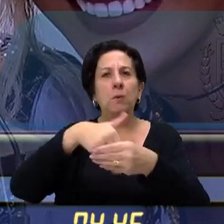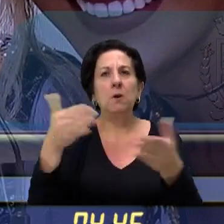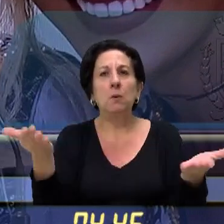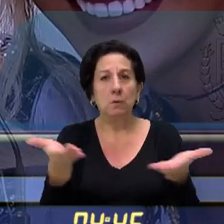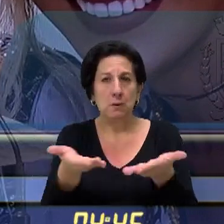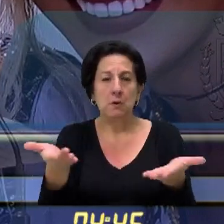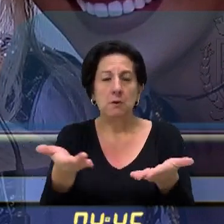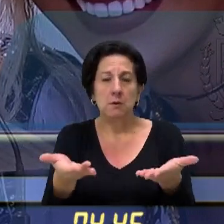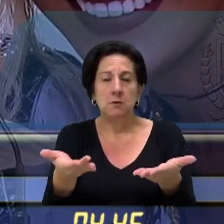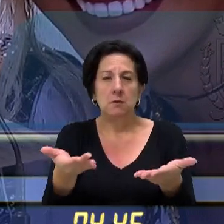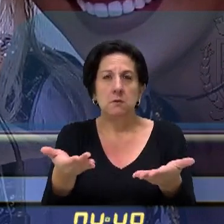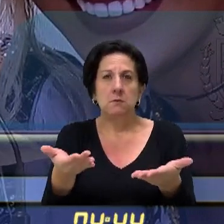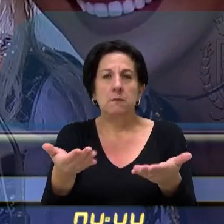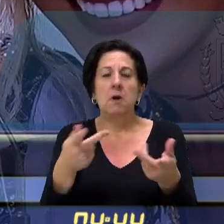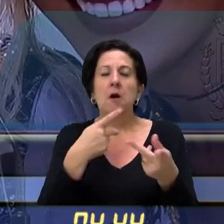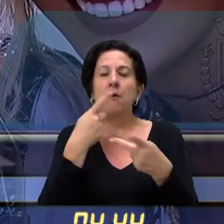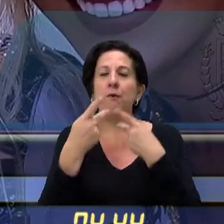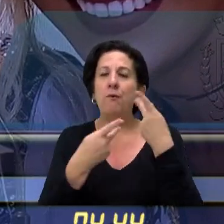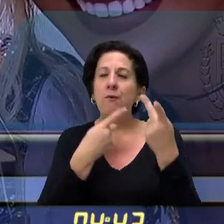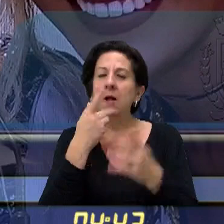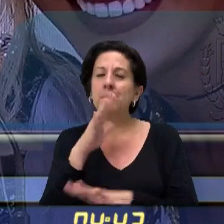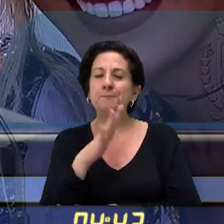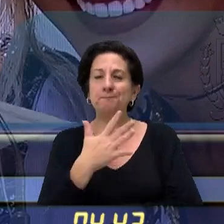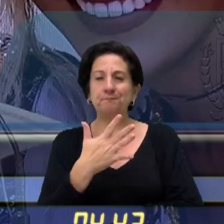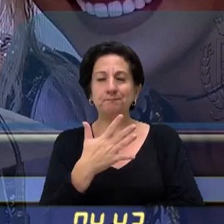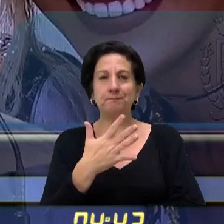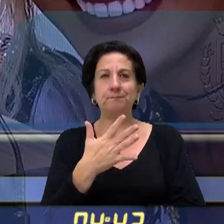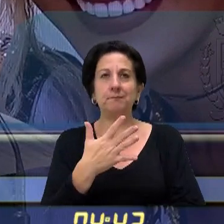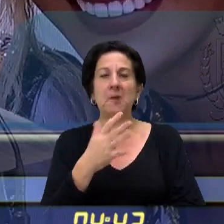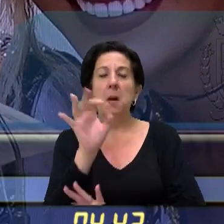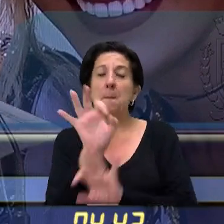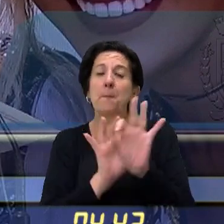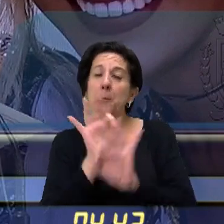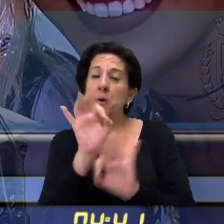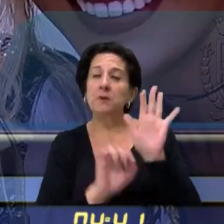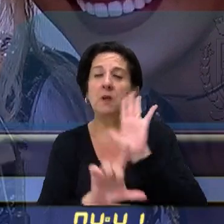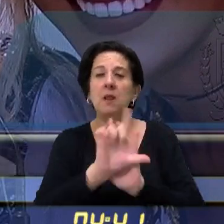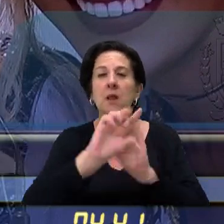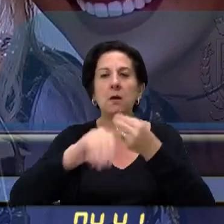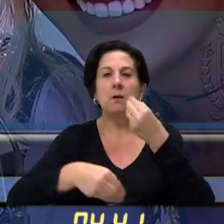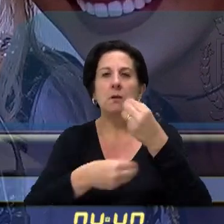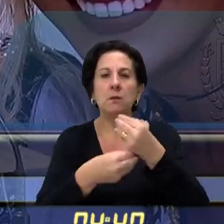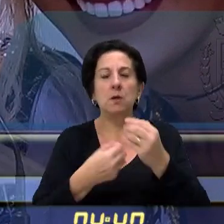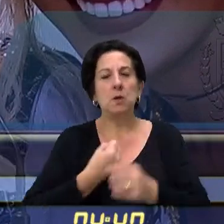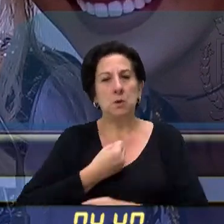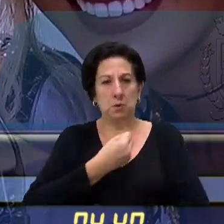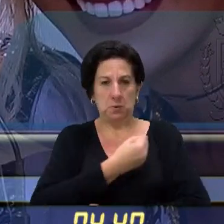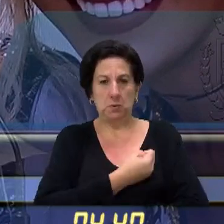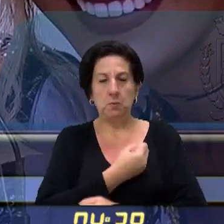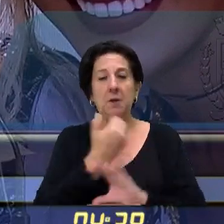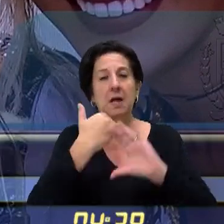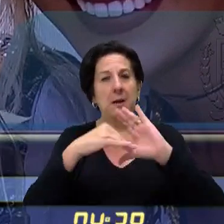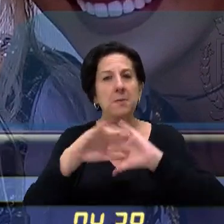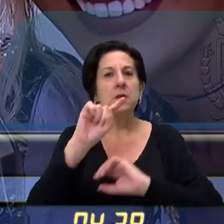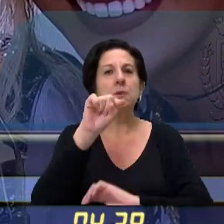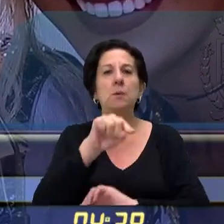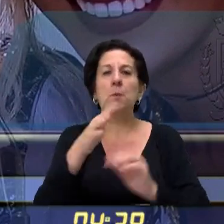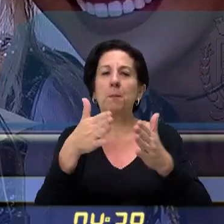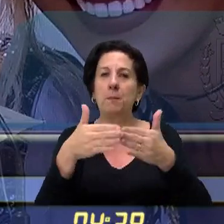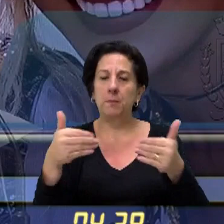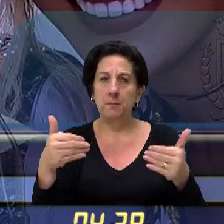hoje, e ele diz mais ou menos assim, ele é o projeto de lei complementar número tal, porque nós estamos encaminhando uma